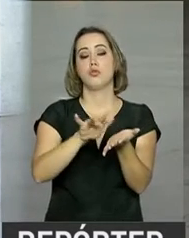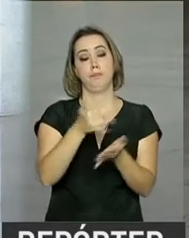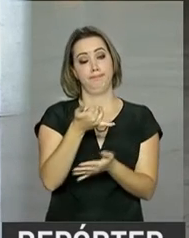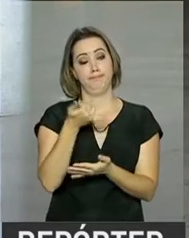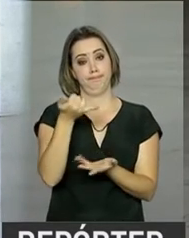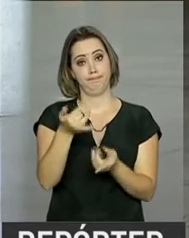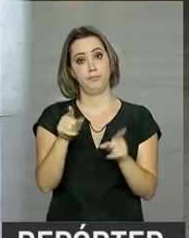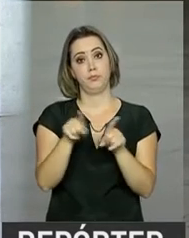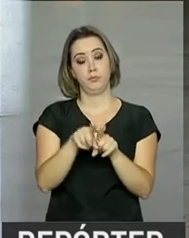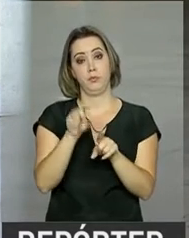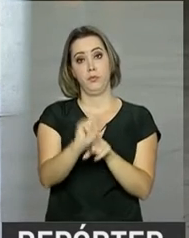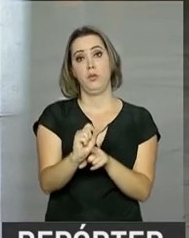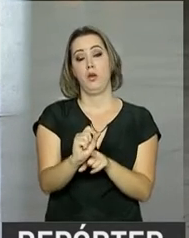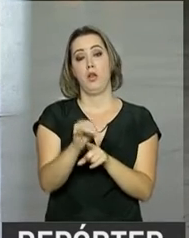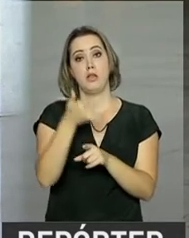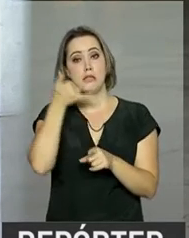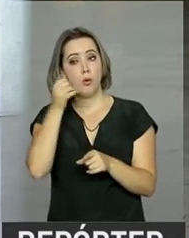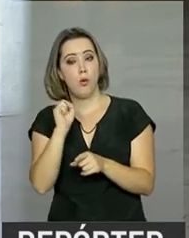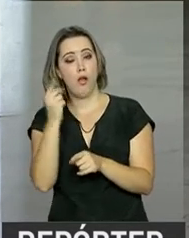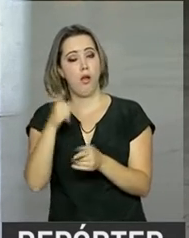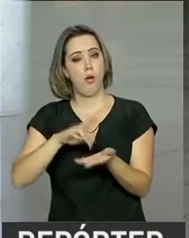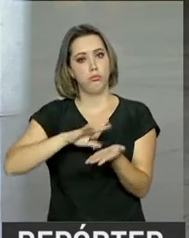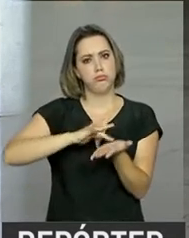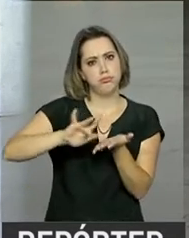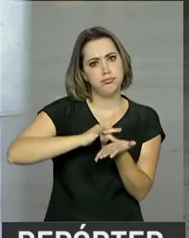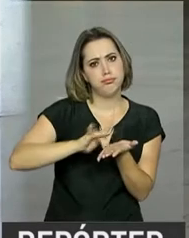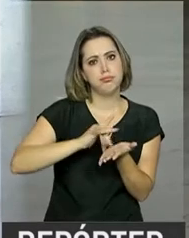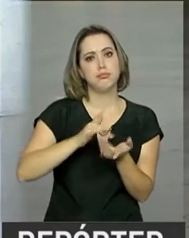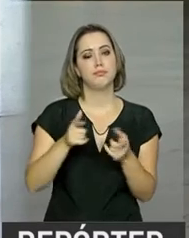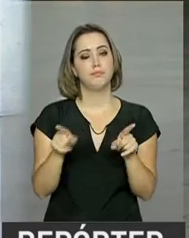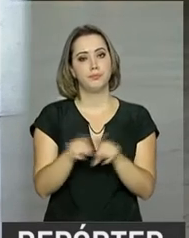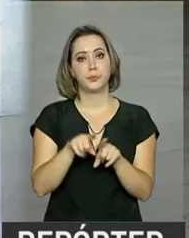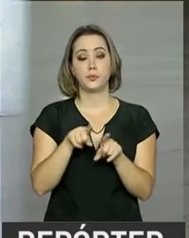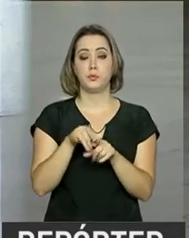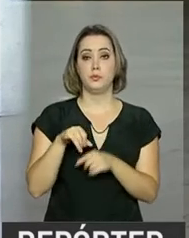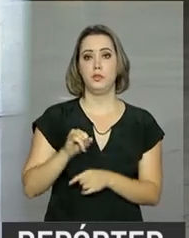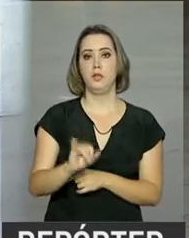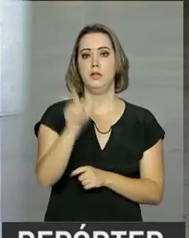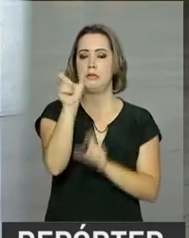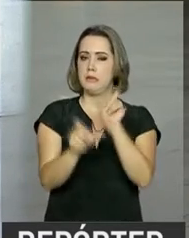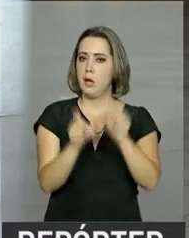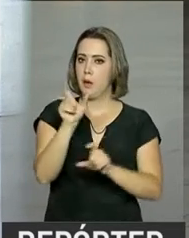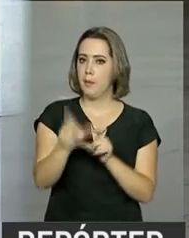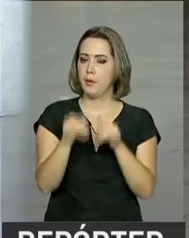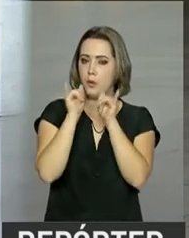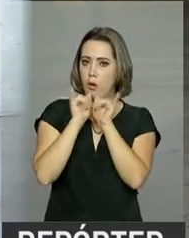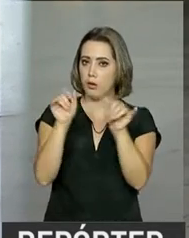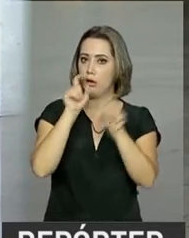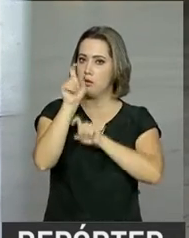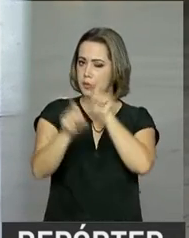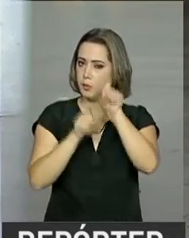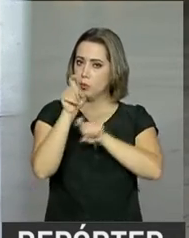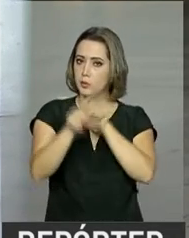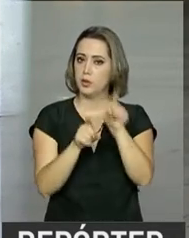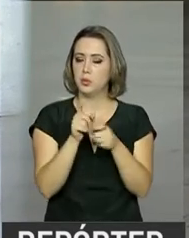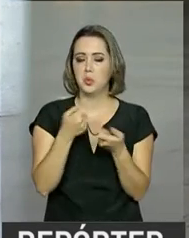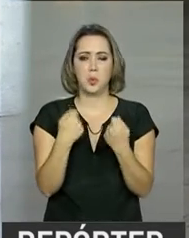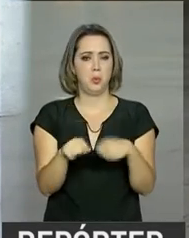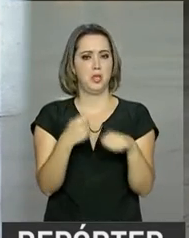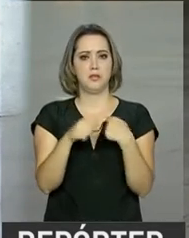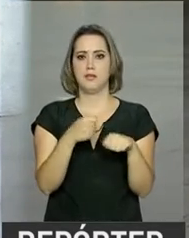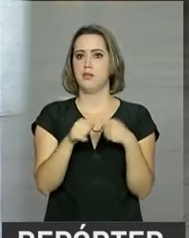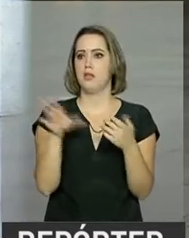smartphones pra quem 6 para quem costuma fazer a declaração pelo computador e também pretende fazer assim se ano não é preciso